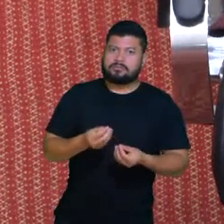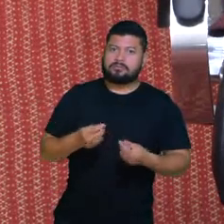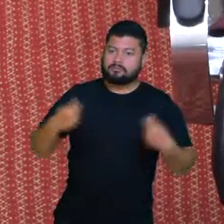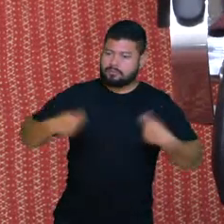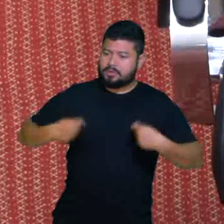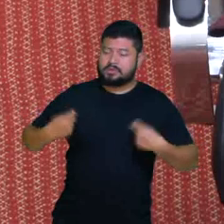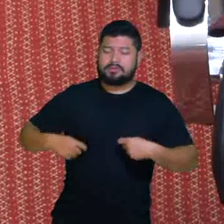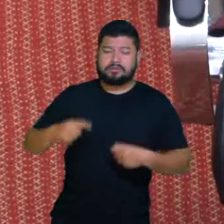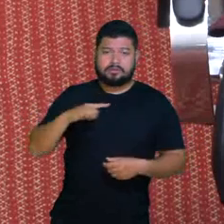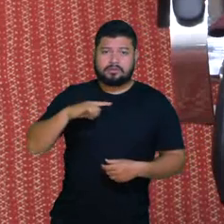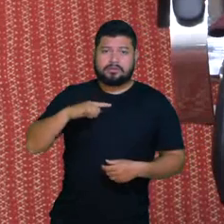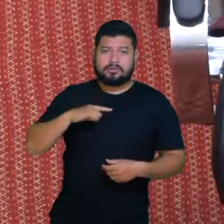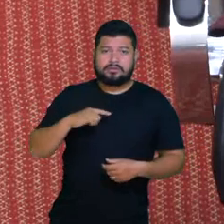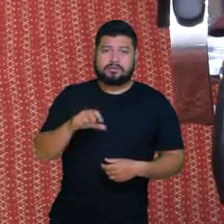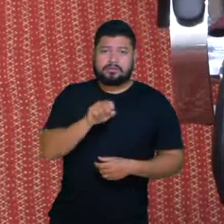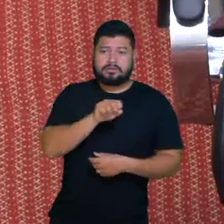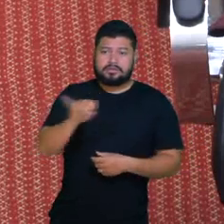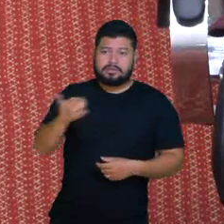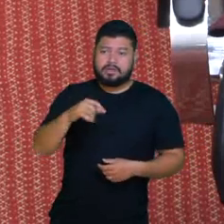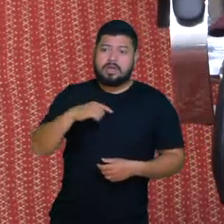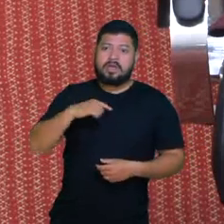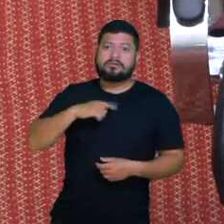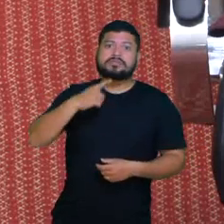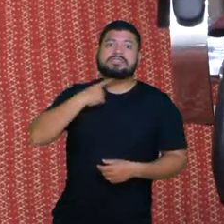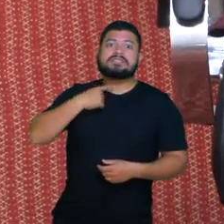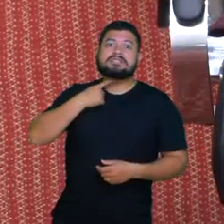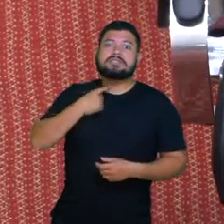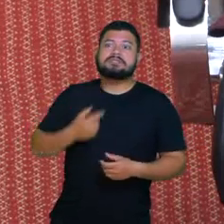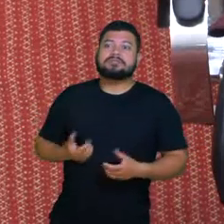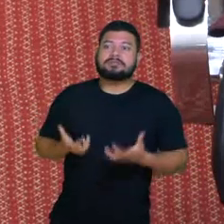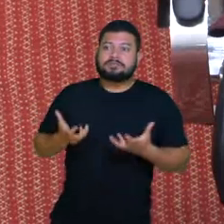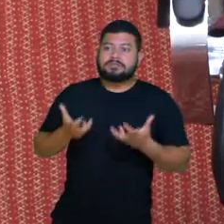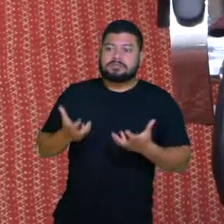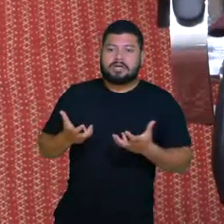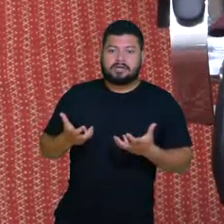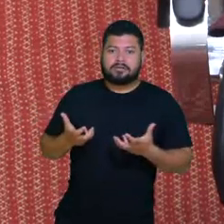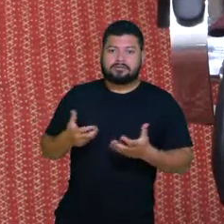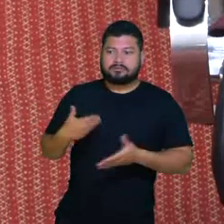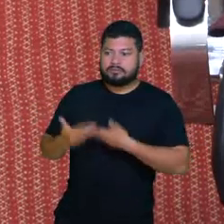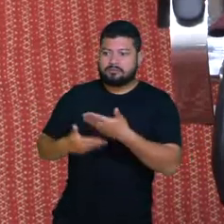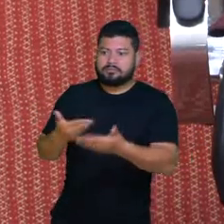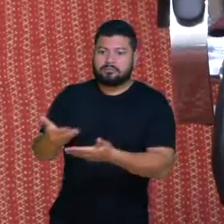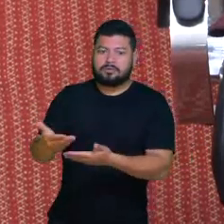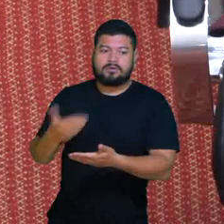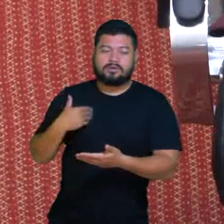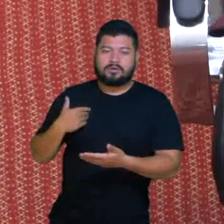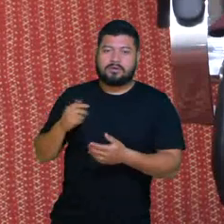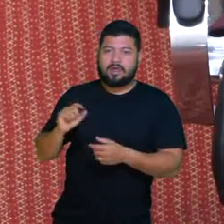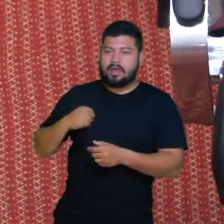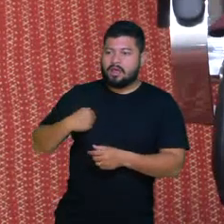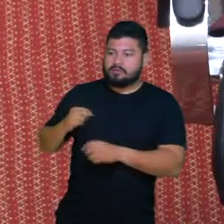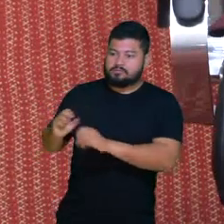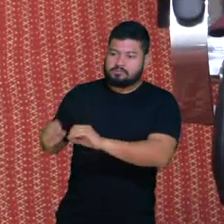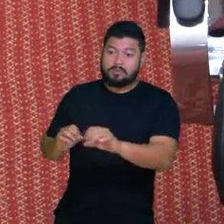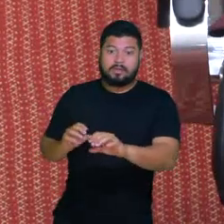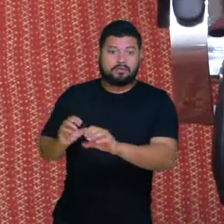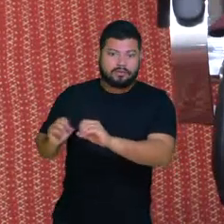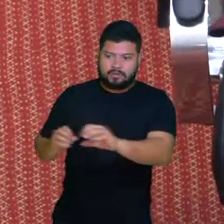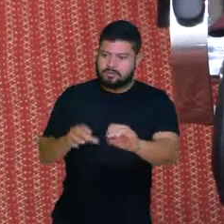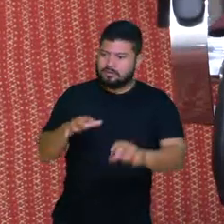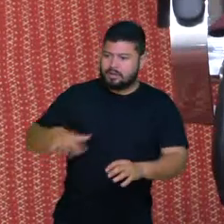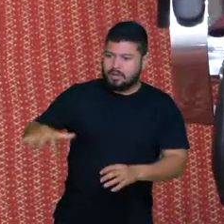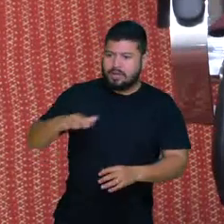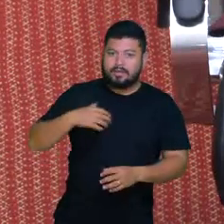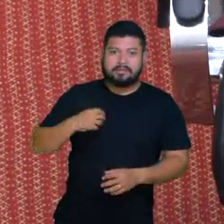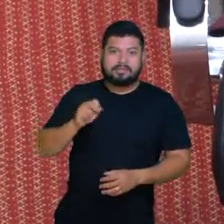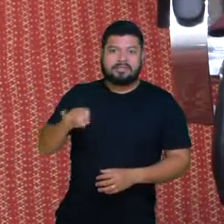dizia sem tesão não há solução na educação se a gente não tiver tesão gente a gente desiste a